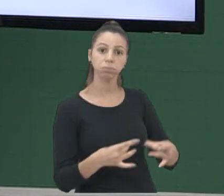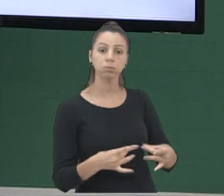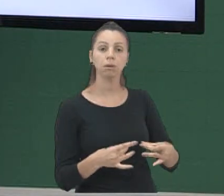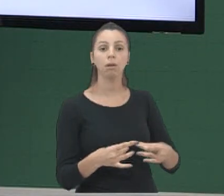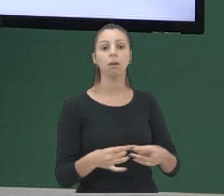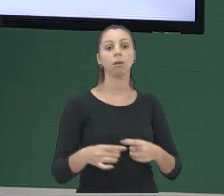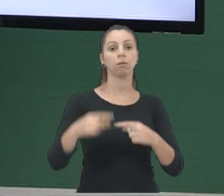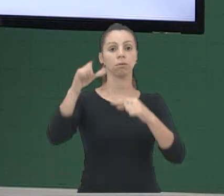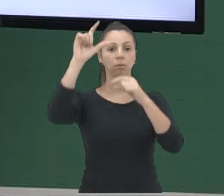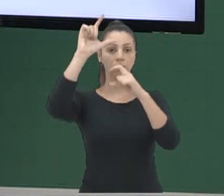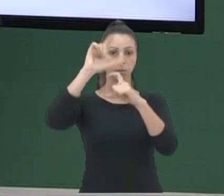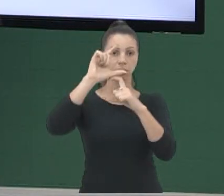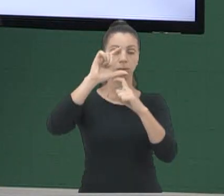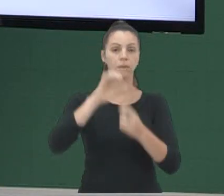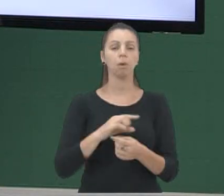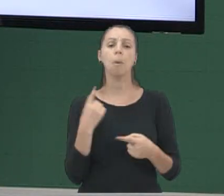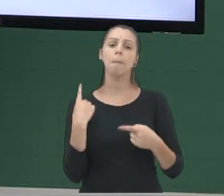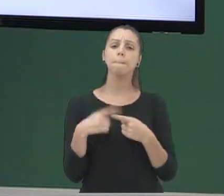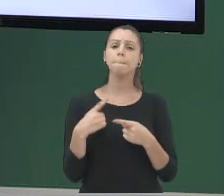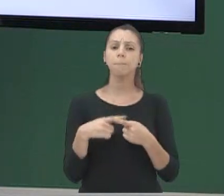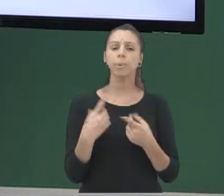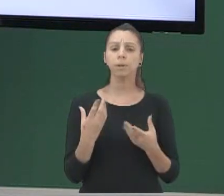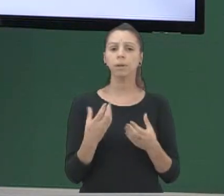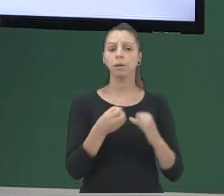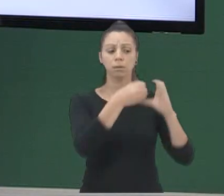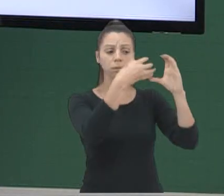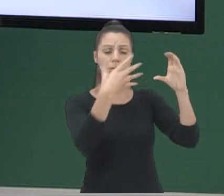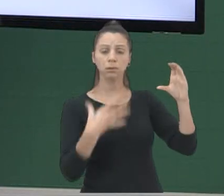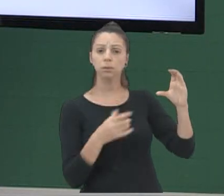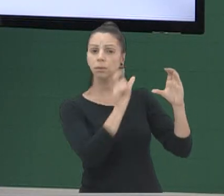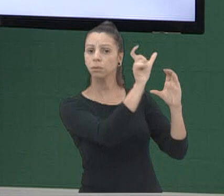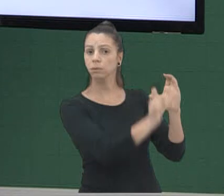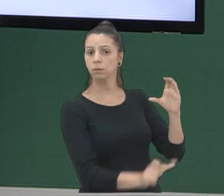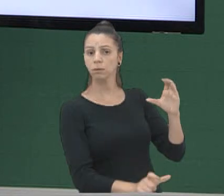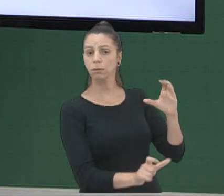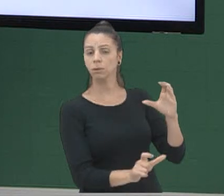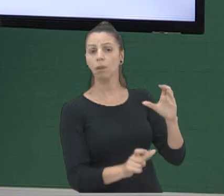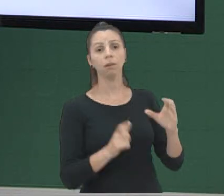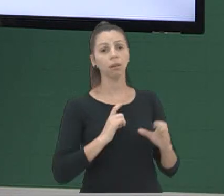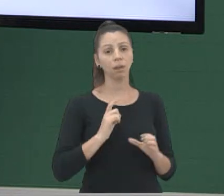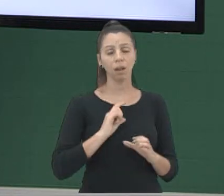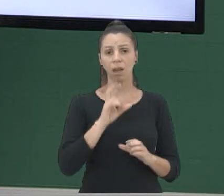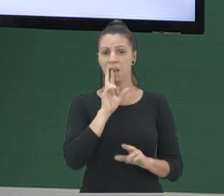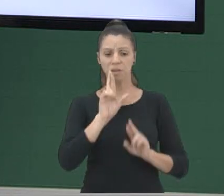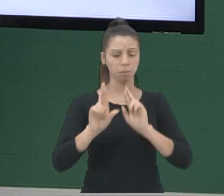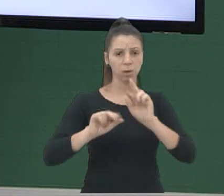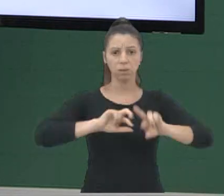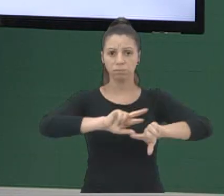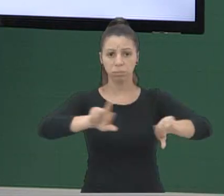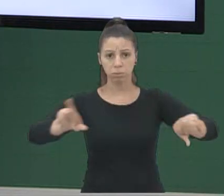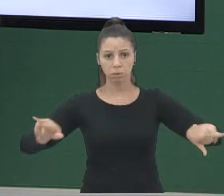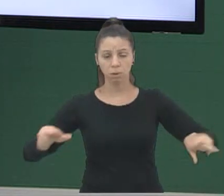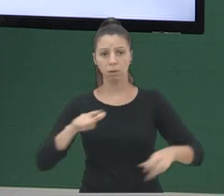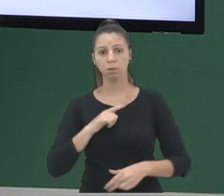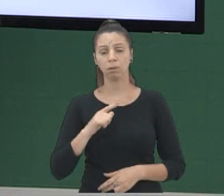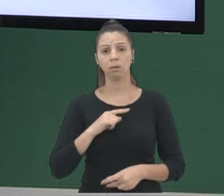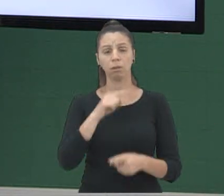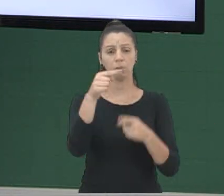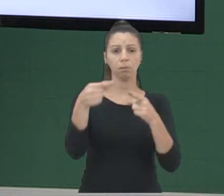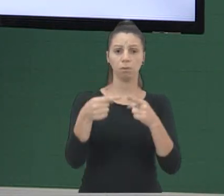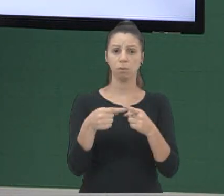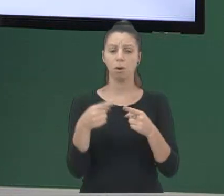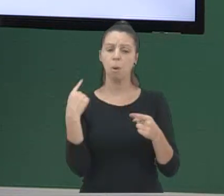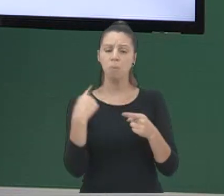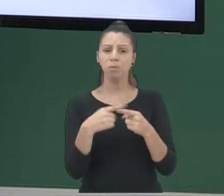Por que você acha que ela caracteriza assim? Haveria várias respostas, duas delas, uma, porque ela